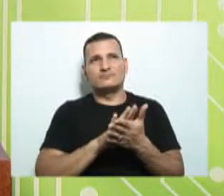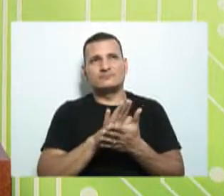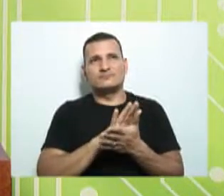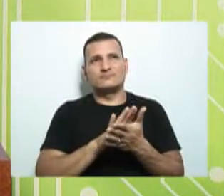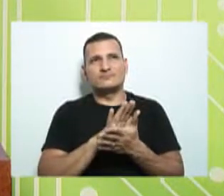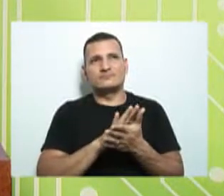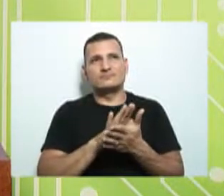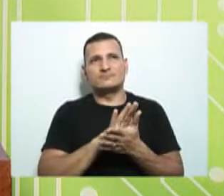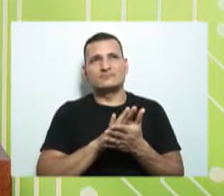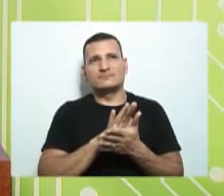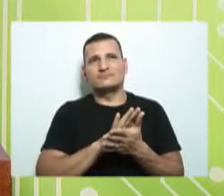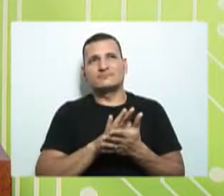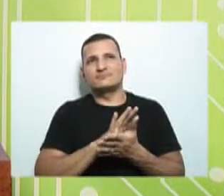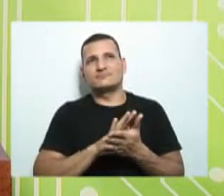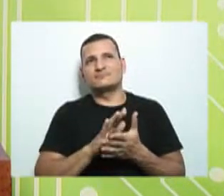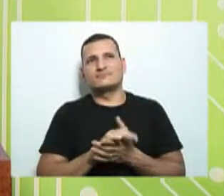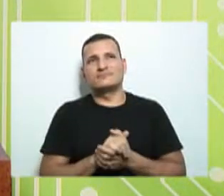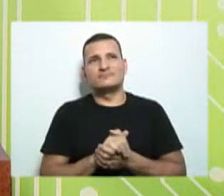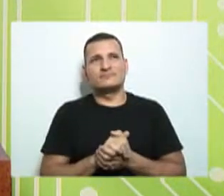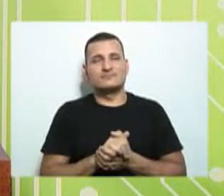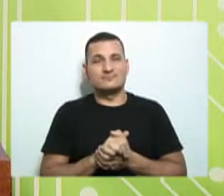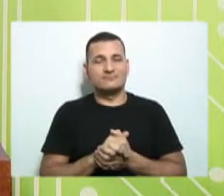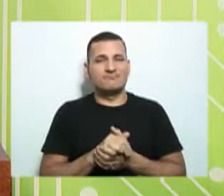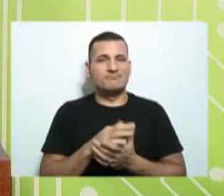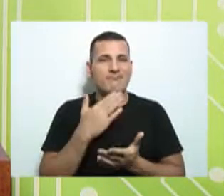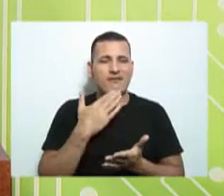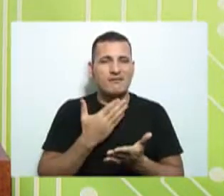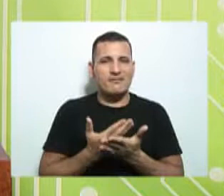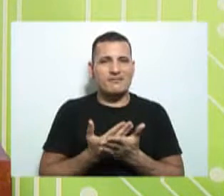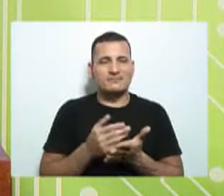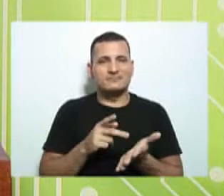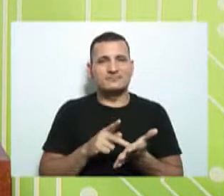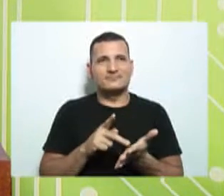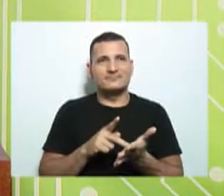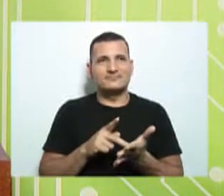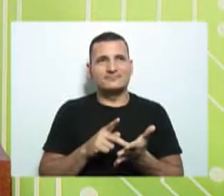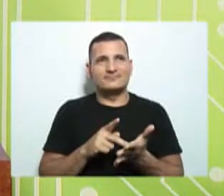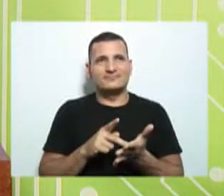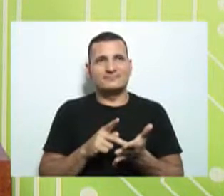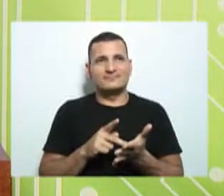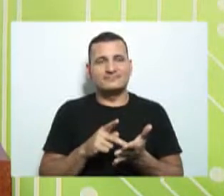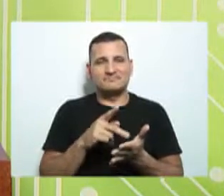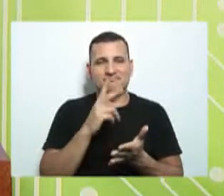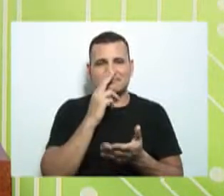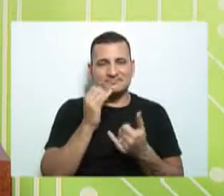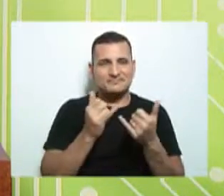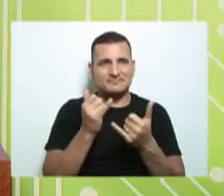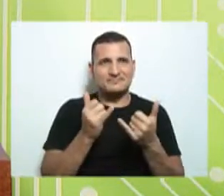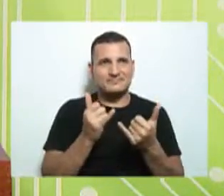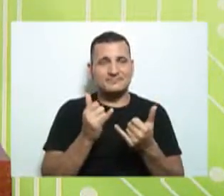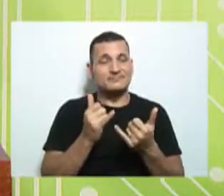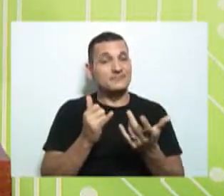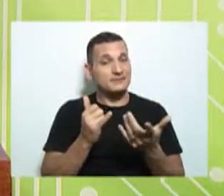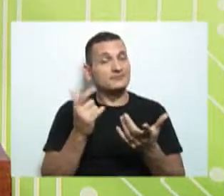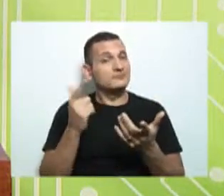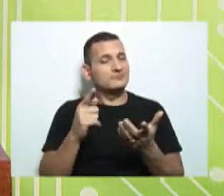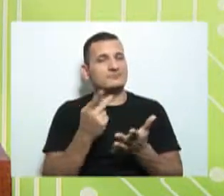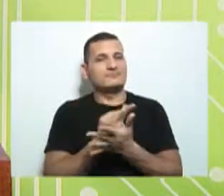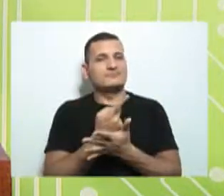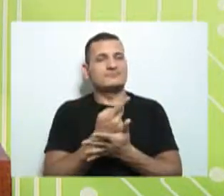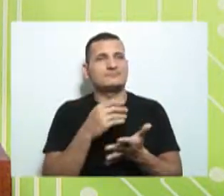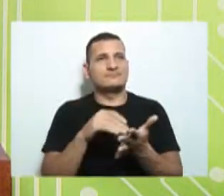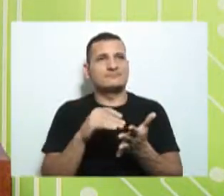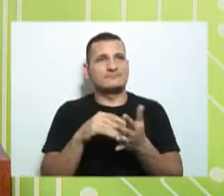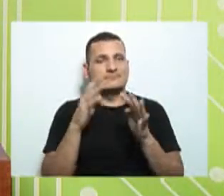Não acredito não, professor. Olha a minha cara de espantado, professor, de bobo, de besta, de leso, professor. Pois é, parece brincadeira. Mas, mais uma vez, errou por falta de